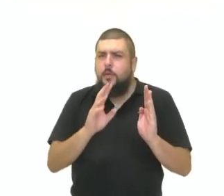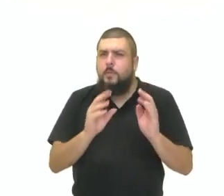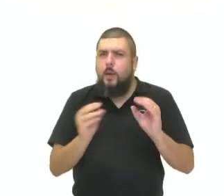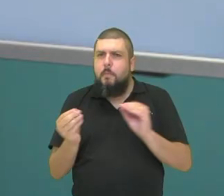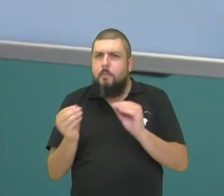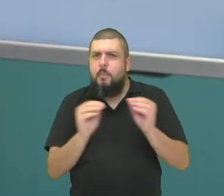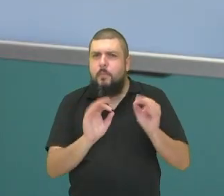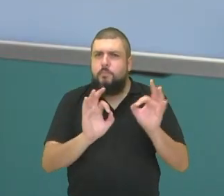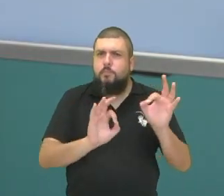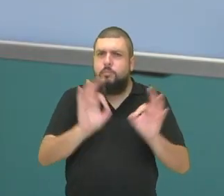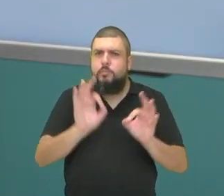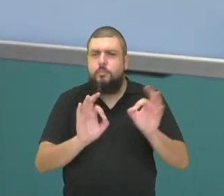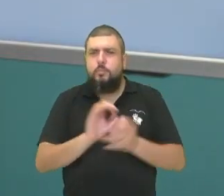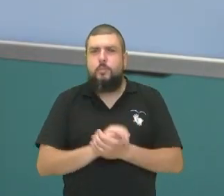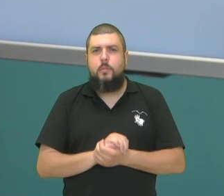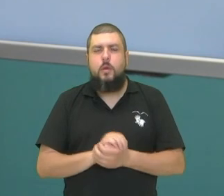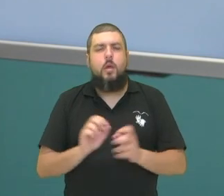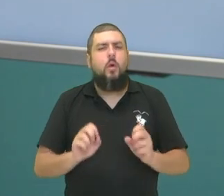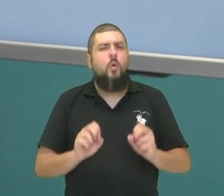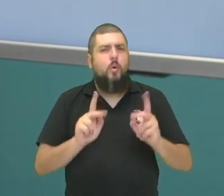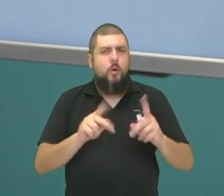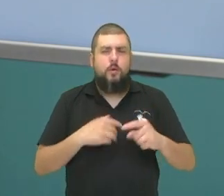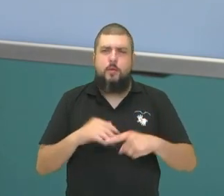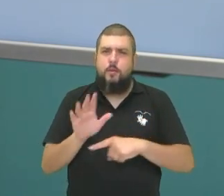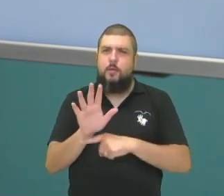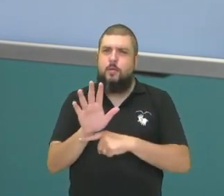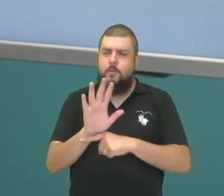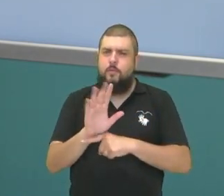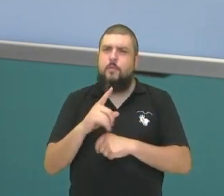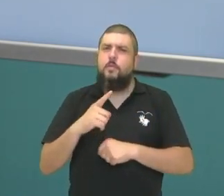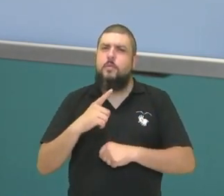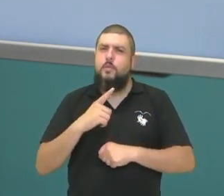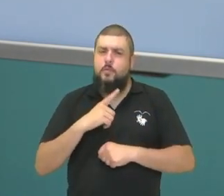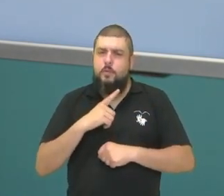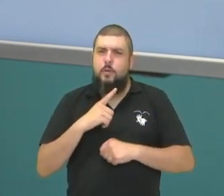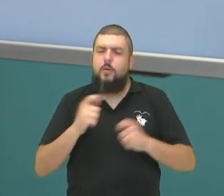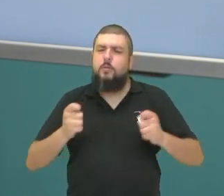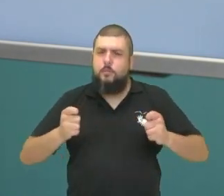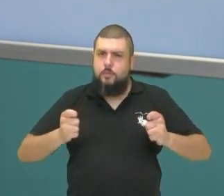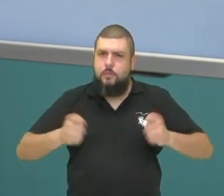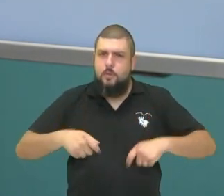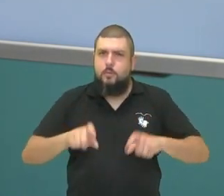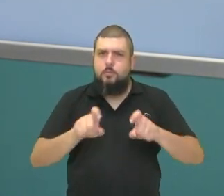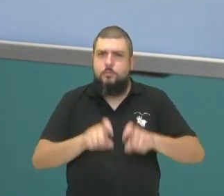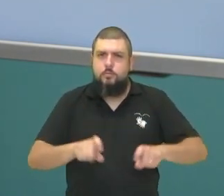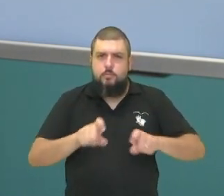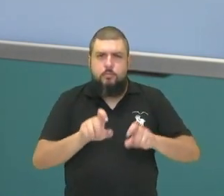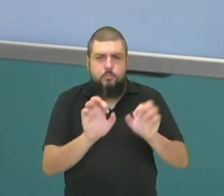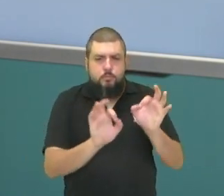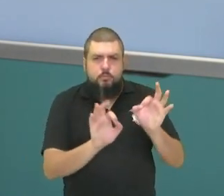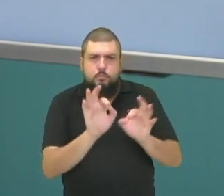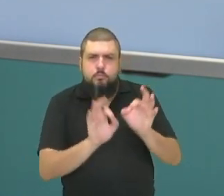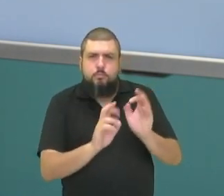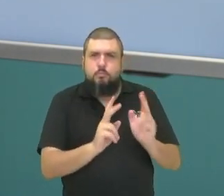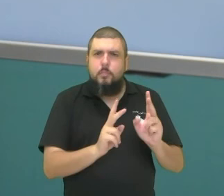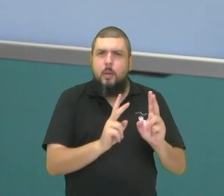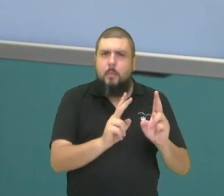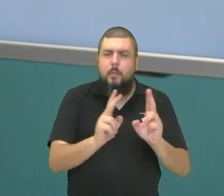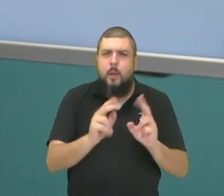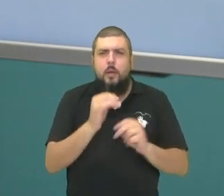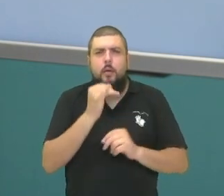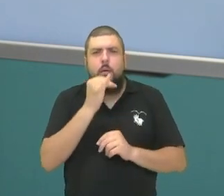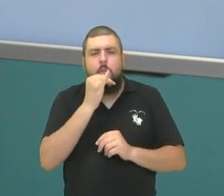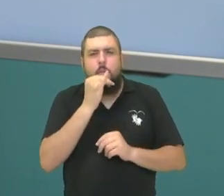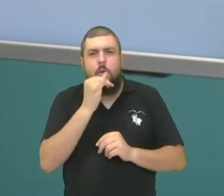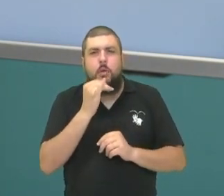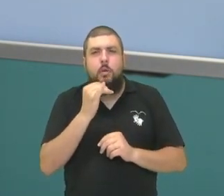Se é um vídeo, existem vários recursos aí que podem manipular, então aumentar, fazer com que a face, alguma coisa